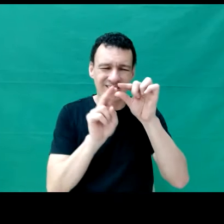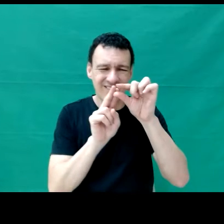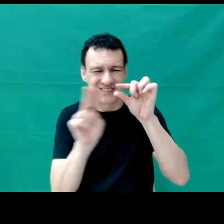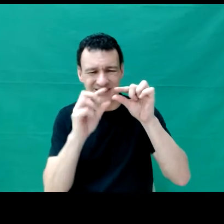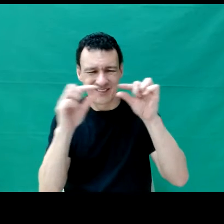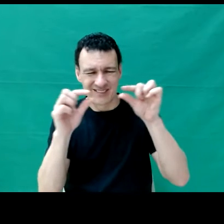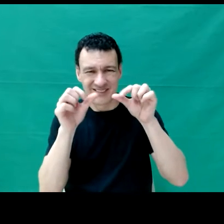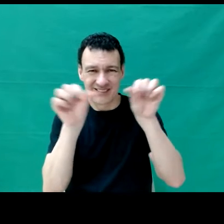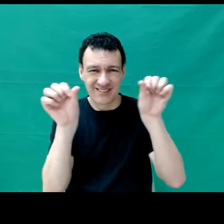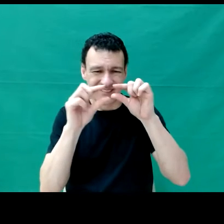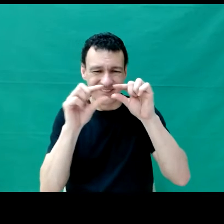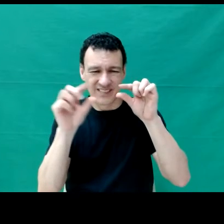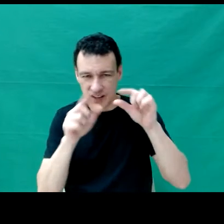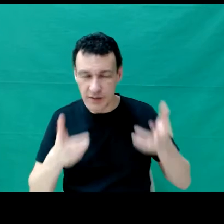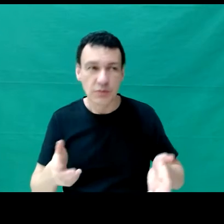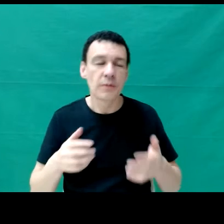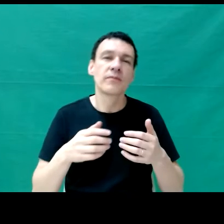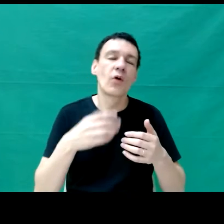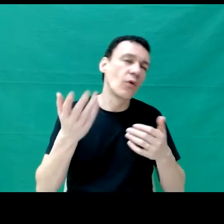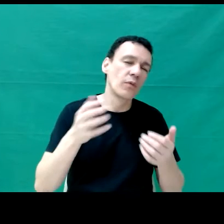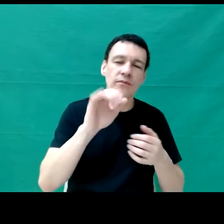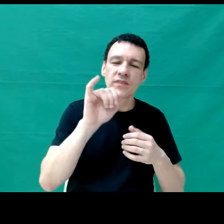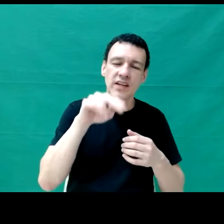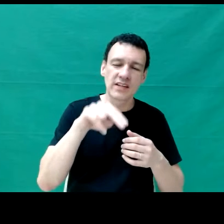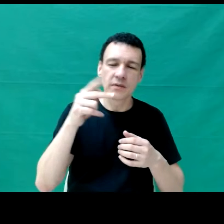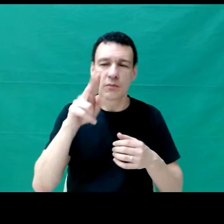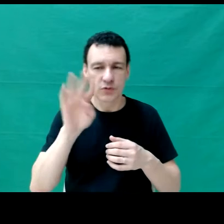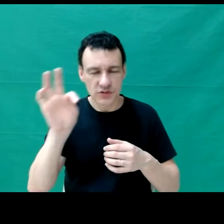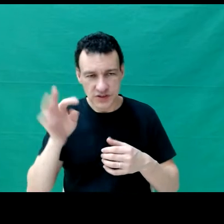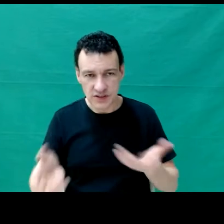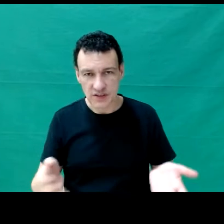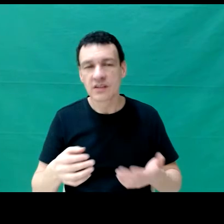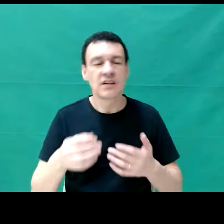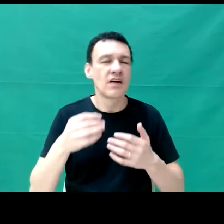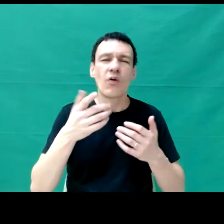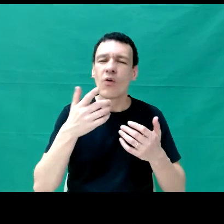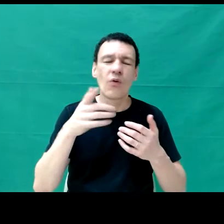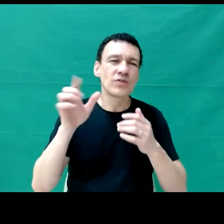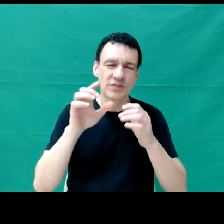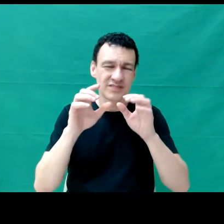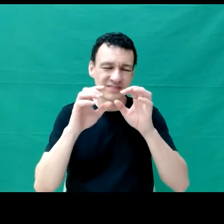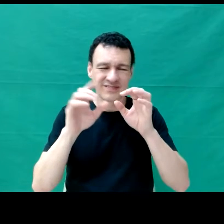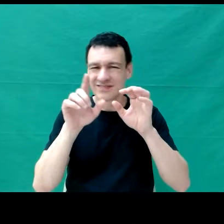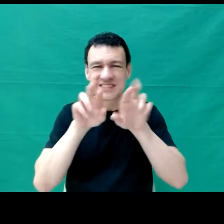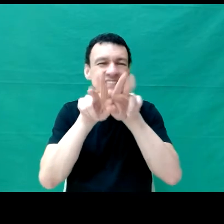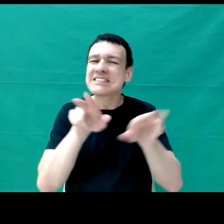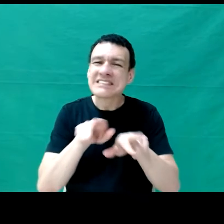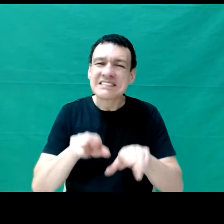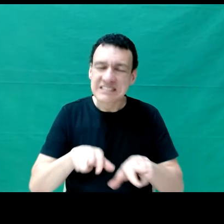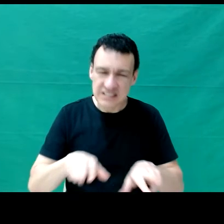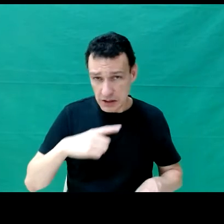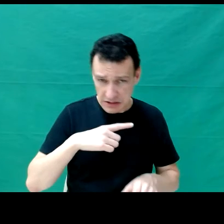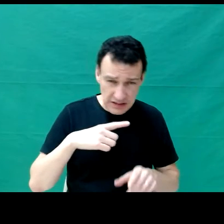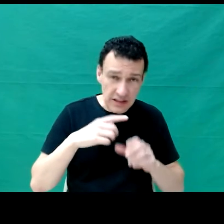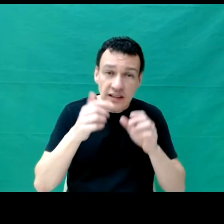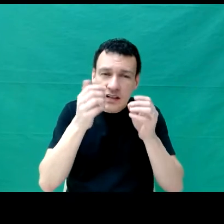input, ver se os radio buttons também estão com as descrições corretas, entre inúmeras outras